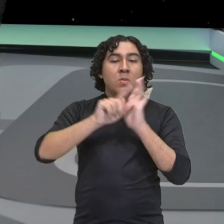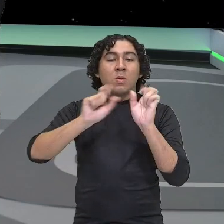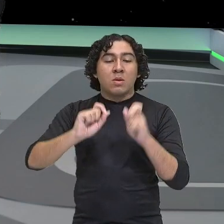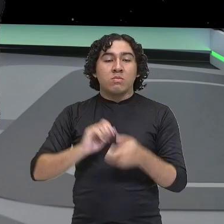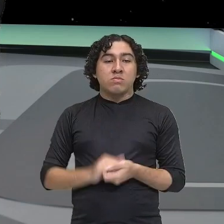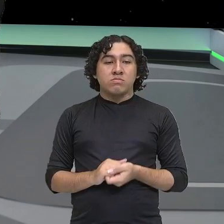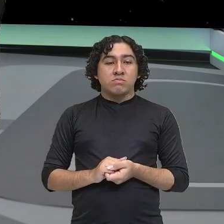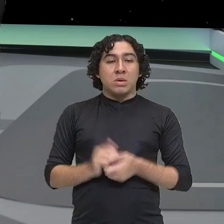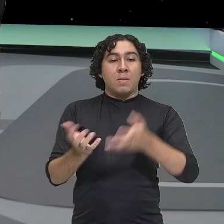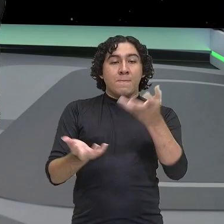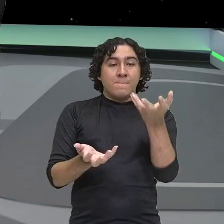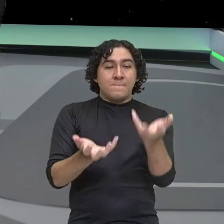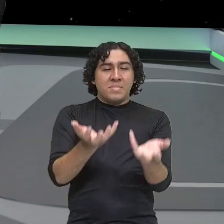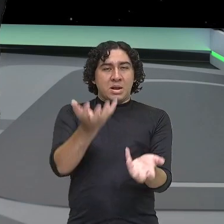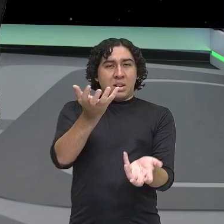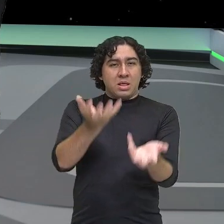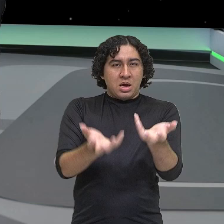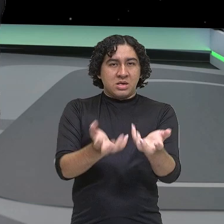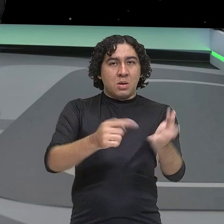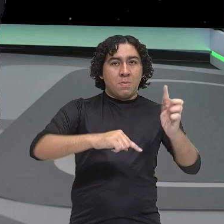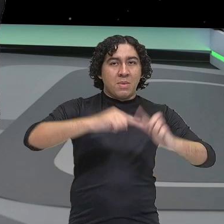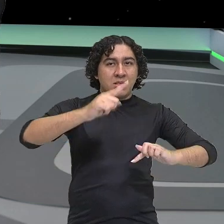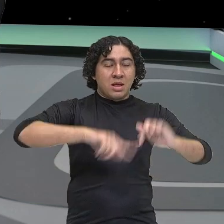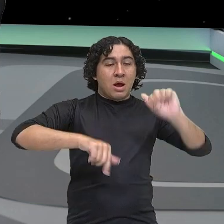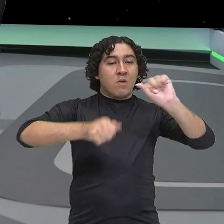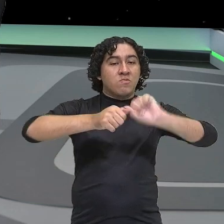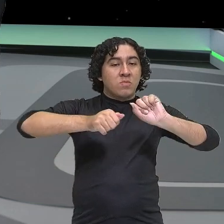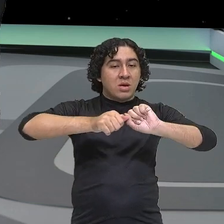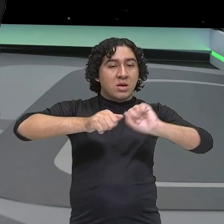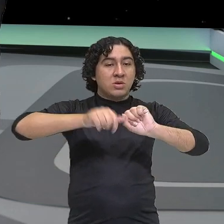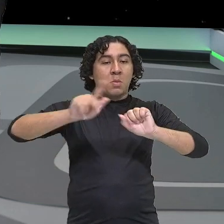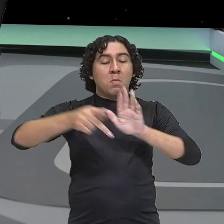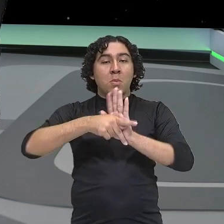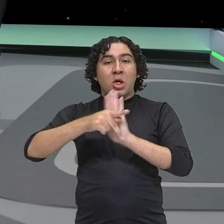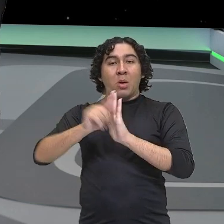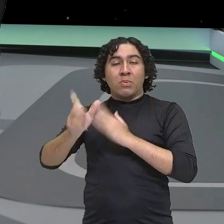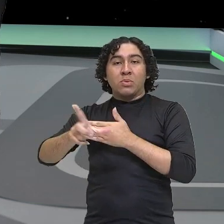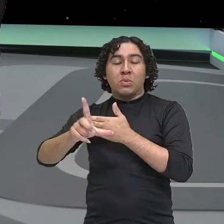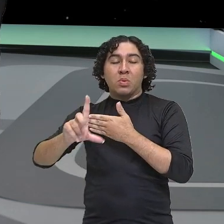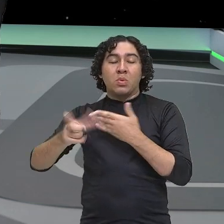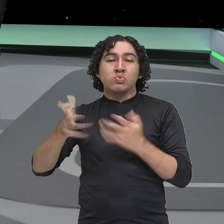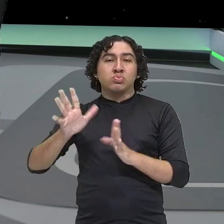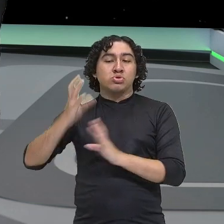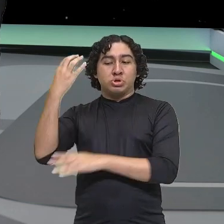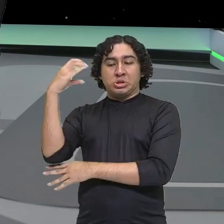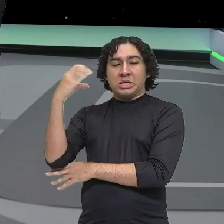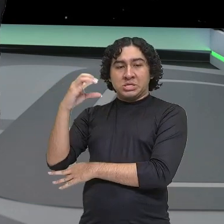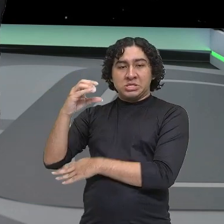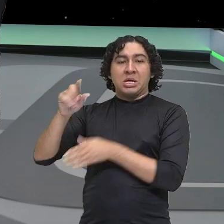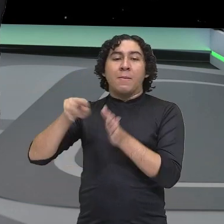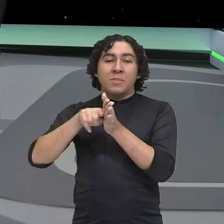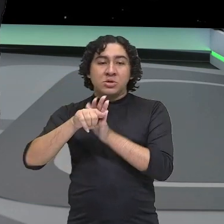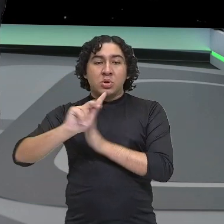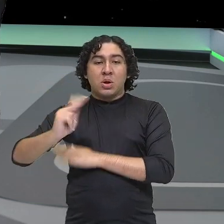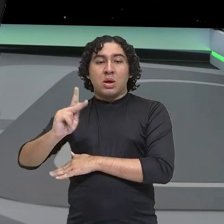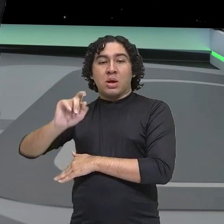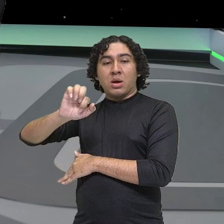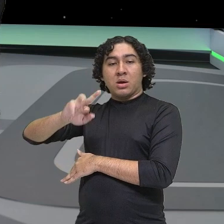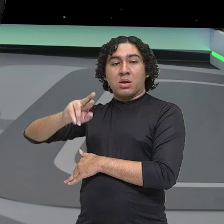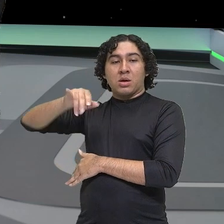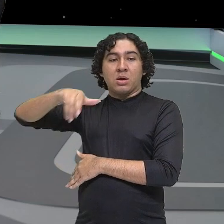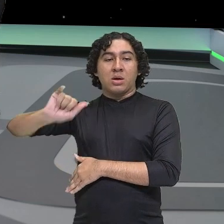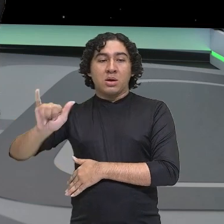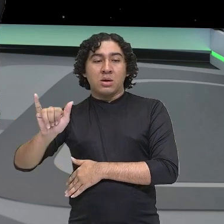uma balança chamada, essa balança de torção, desenvolvida por um cientista chamado